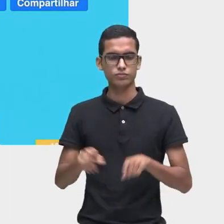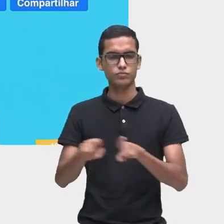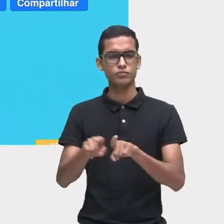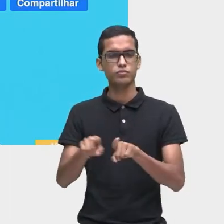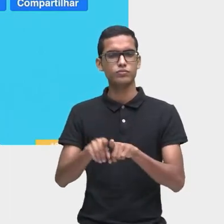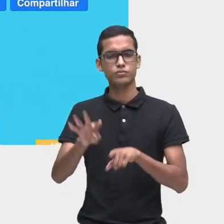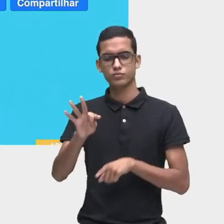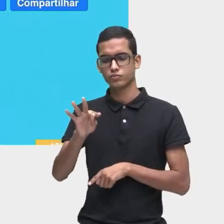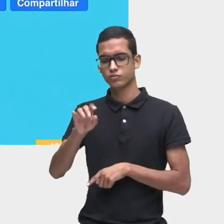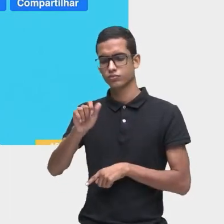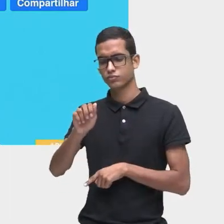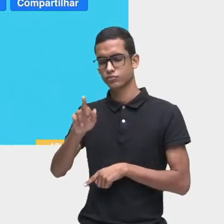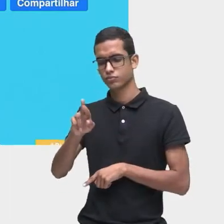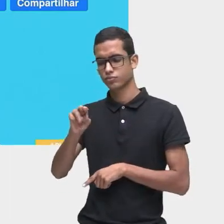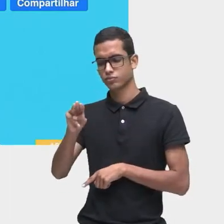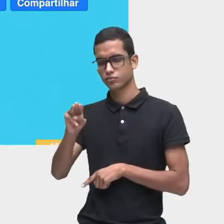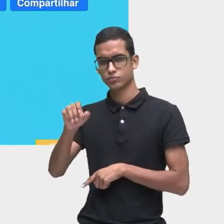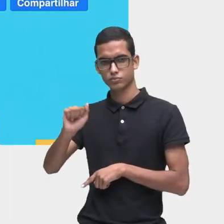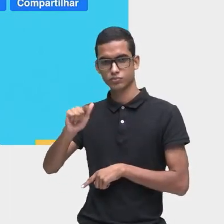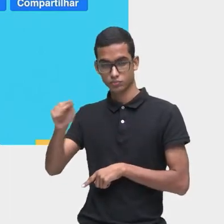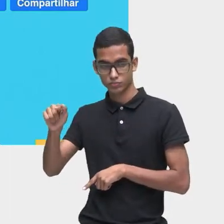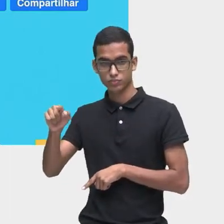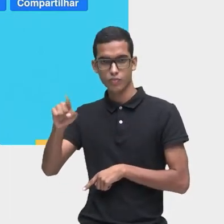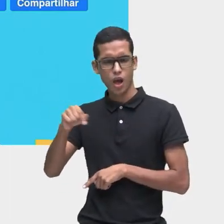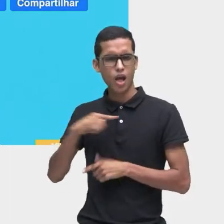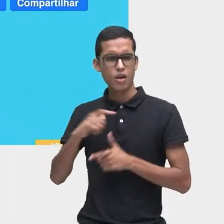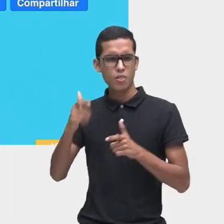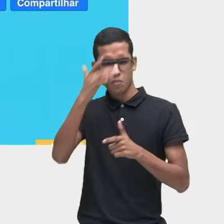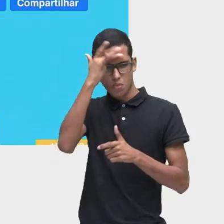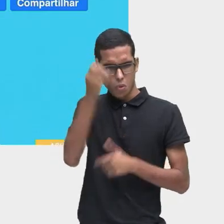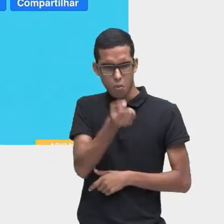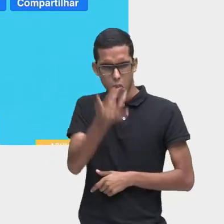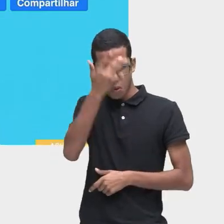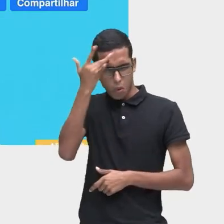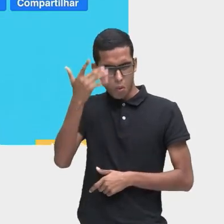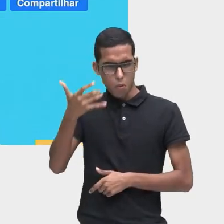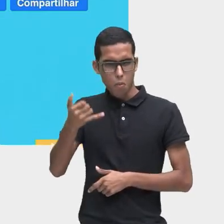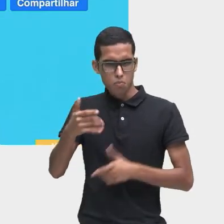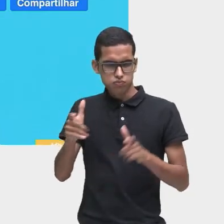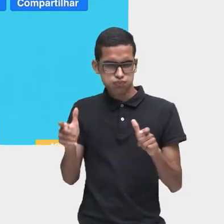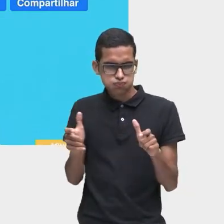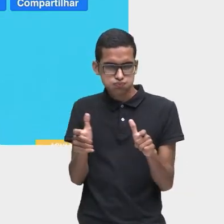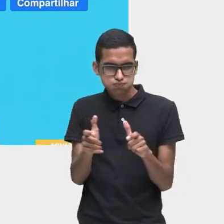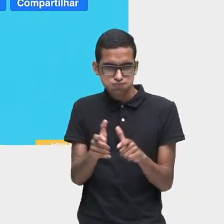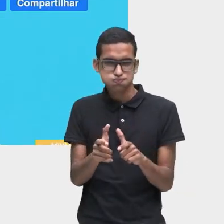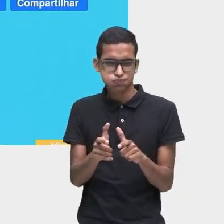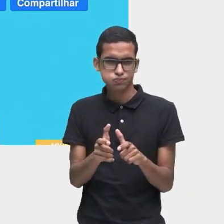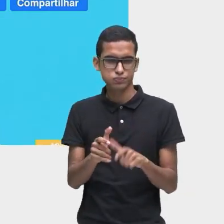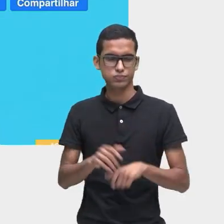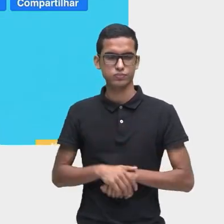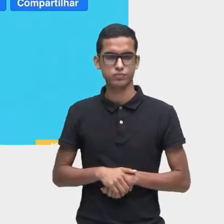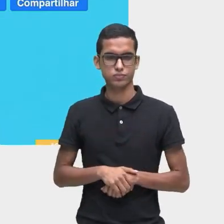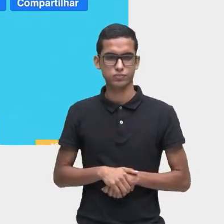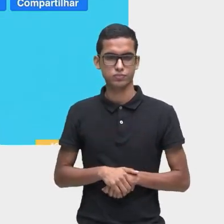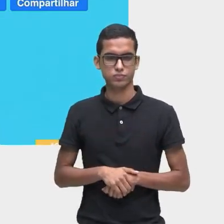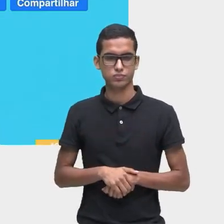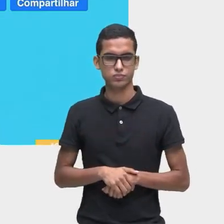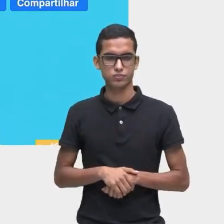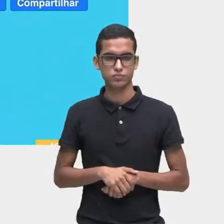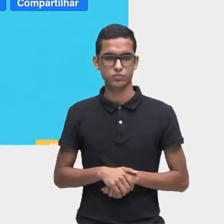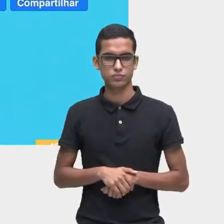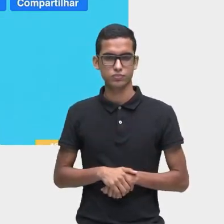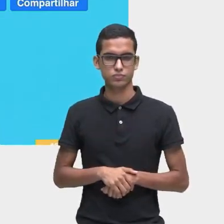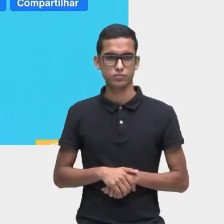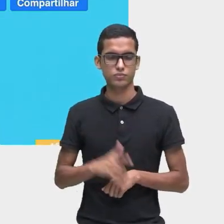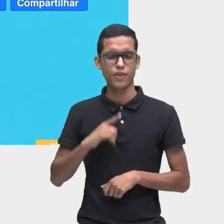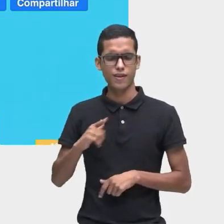ele é pouco povoado em relação ao bairro da Cidade Nova. Para quem conhece aquela região, muita região de sítio,